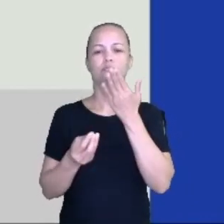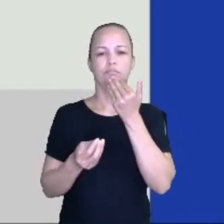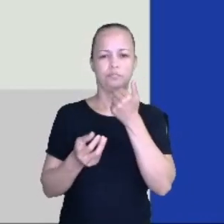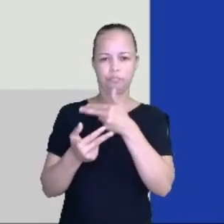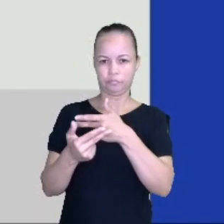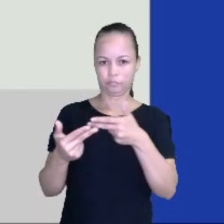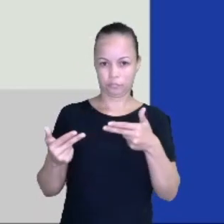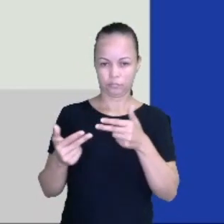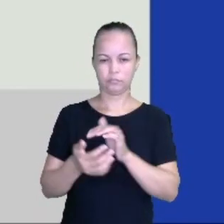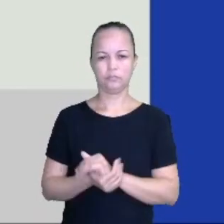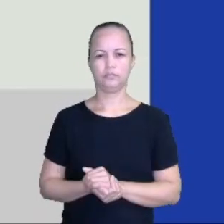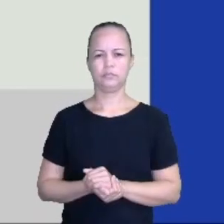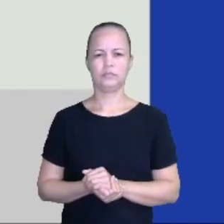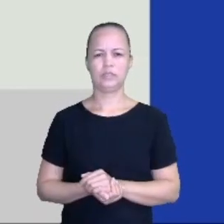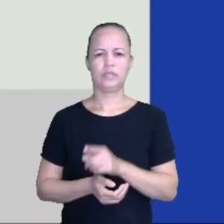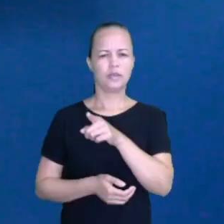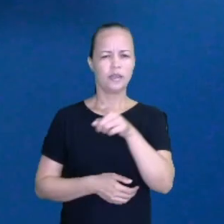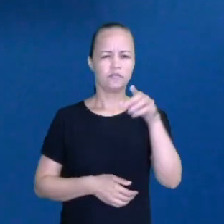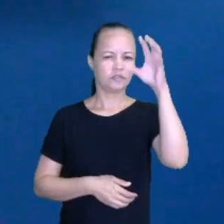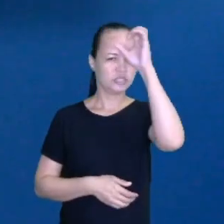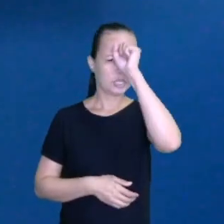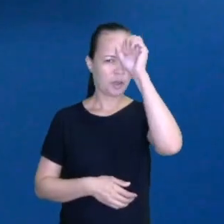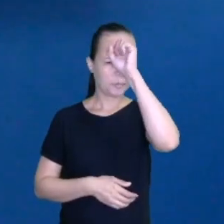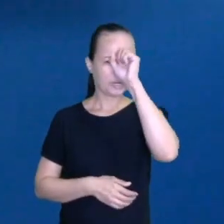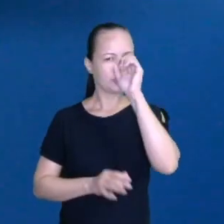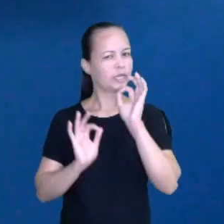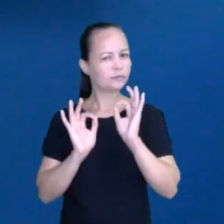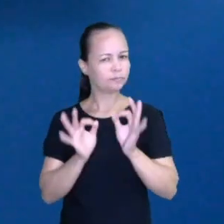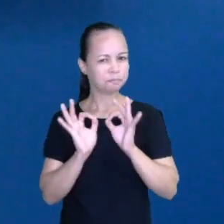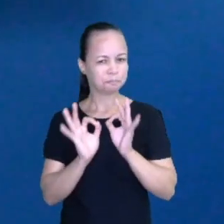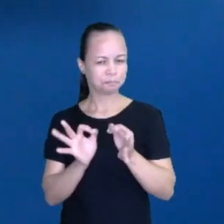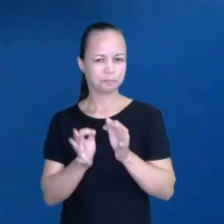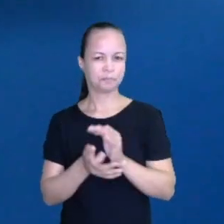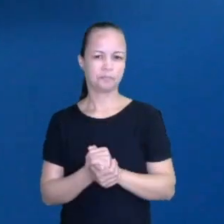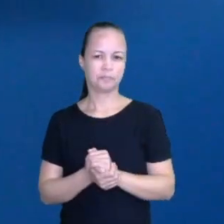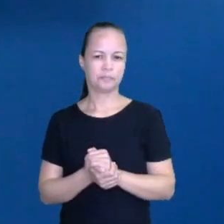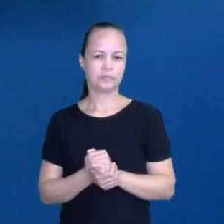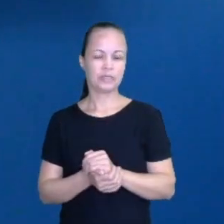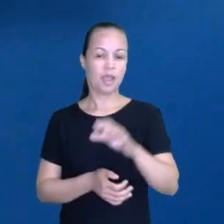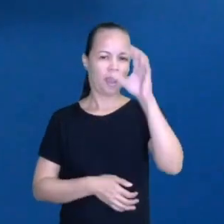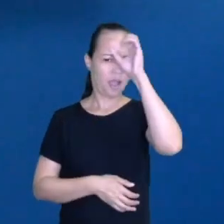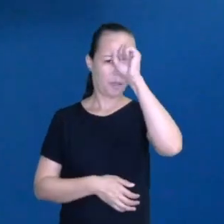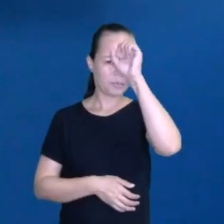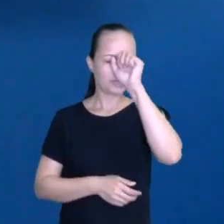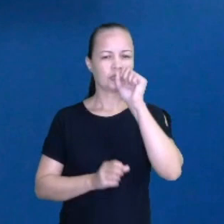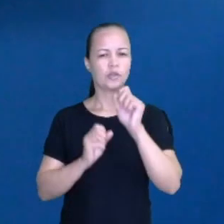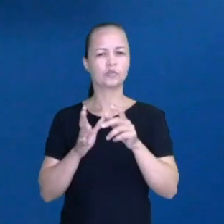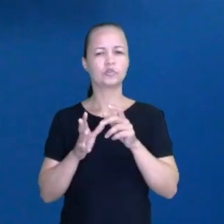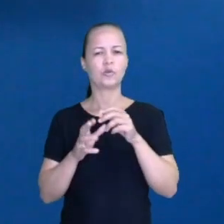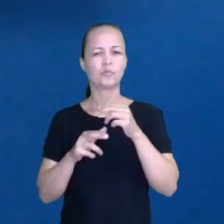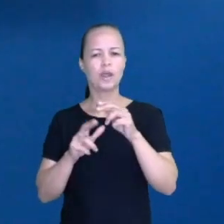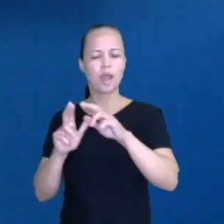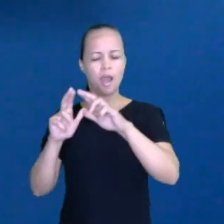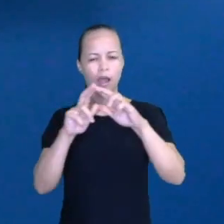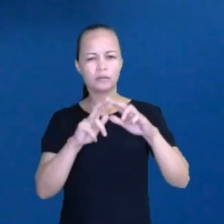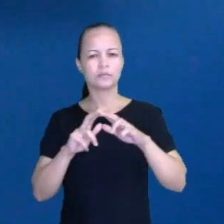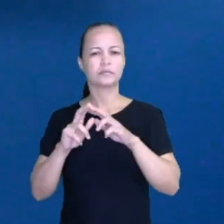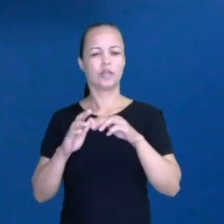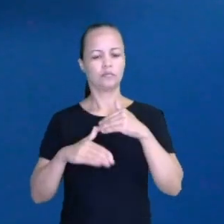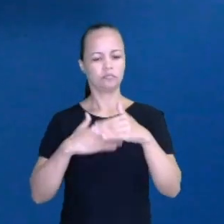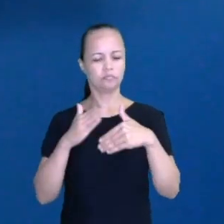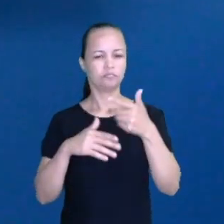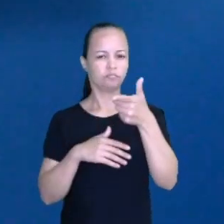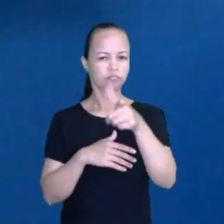alimentos. E aí, gente, você aprendeu direitinho? Aprendeu sobre a reciclagem, sobre a